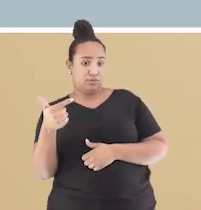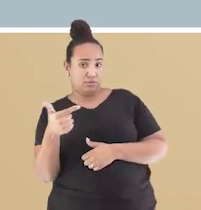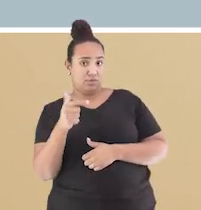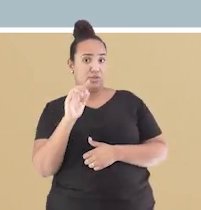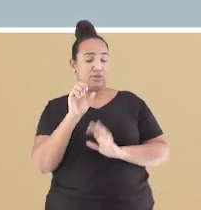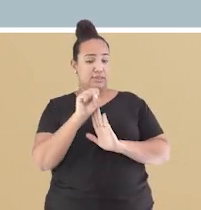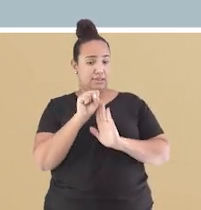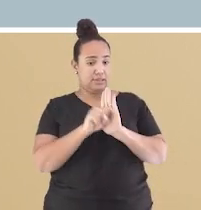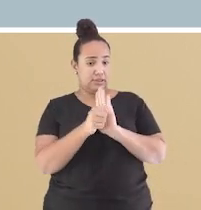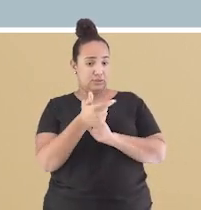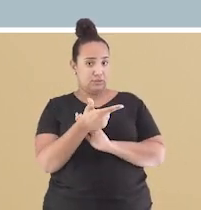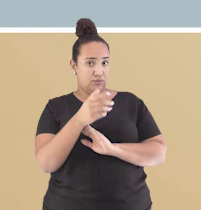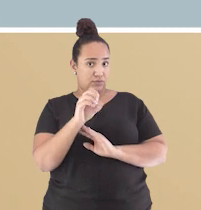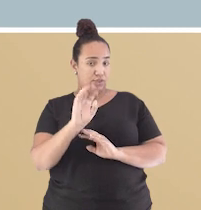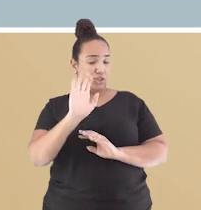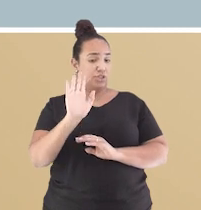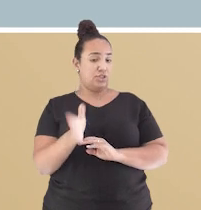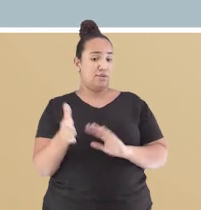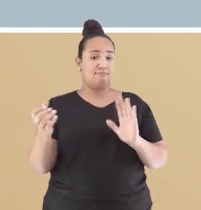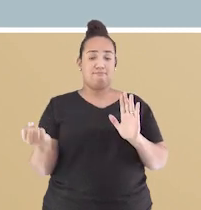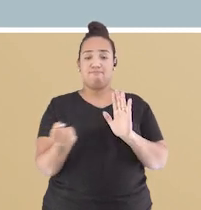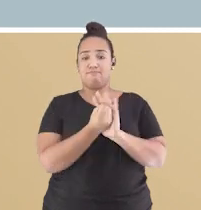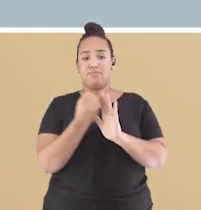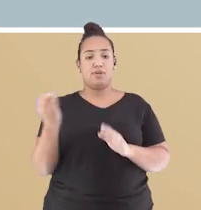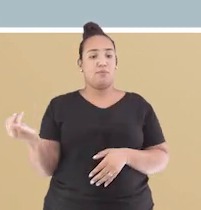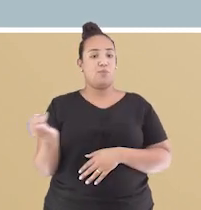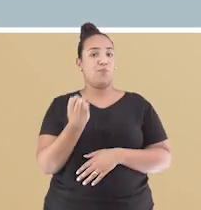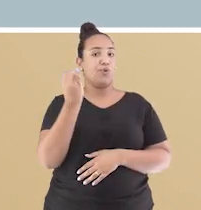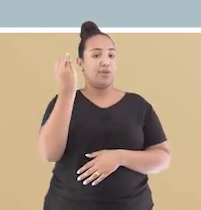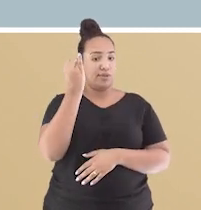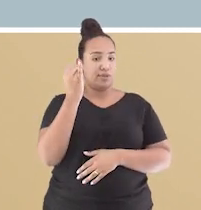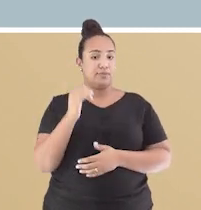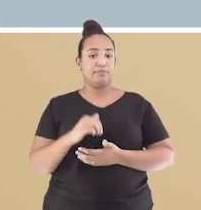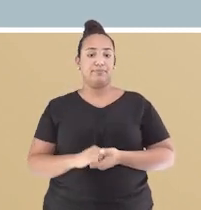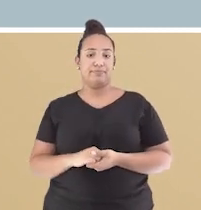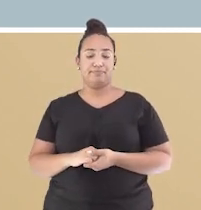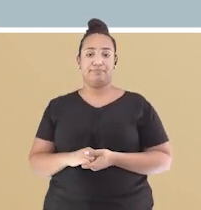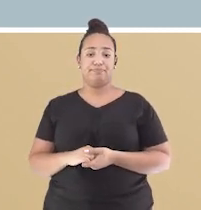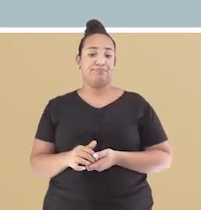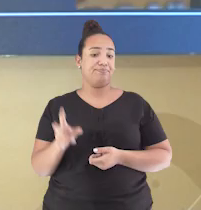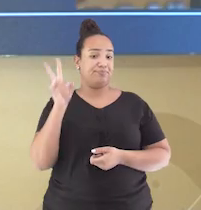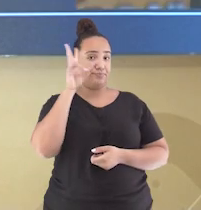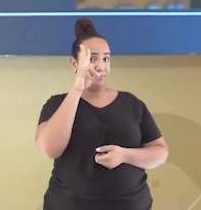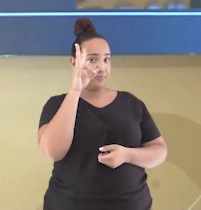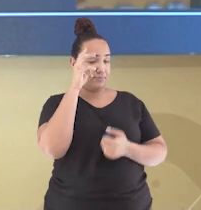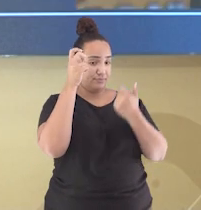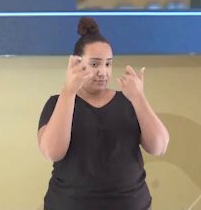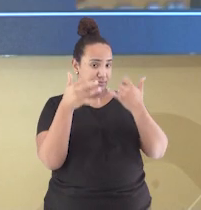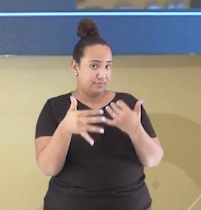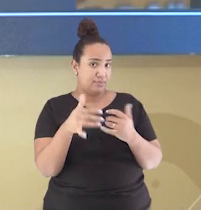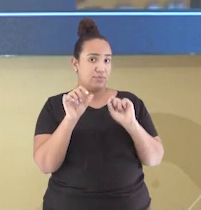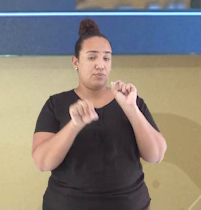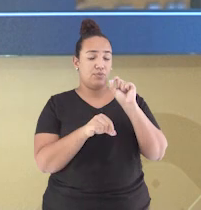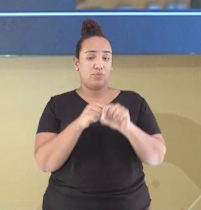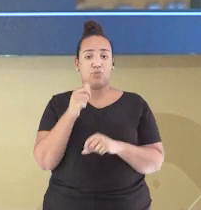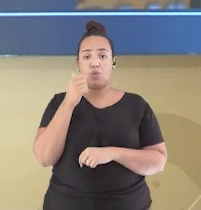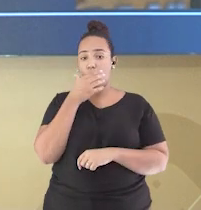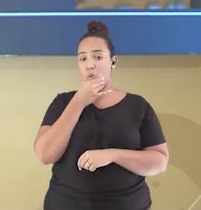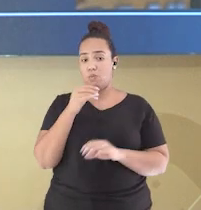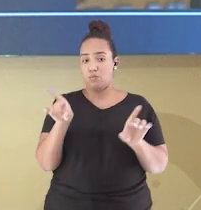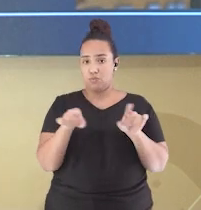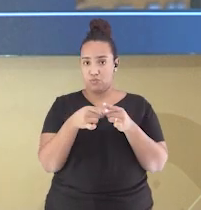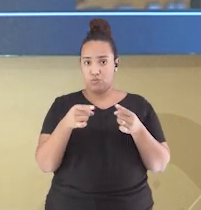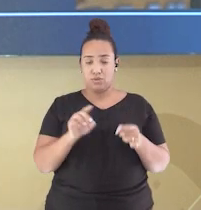de 1912, já no século XX, aconteceu um fato que seria muito importante. Conta a história que